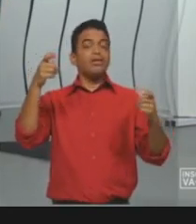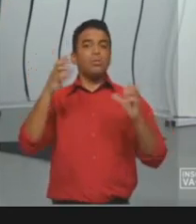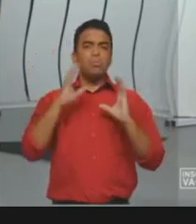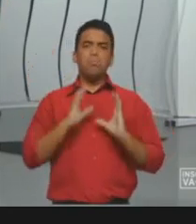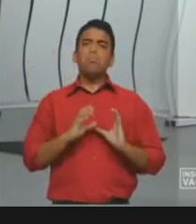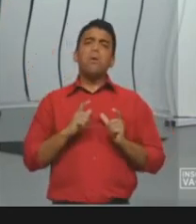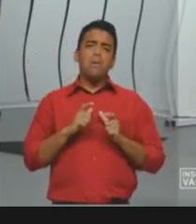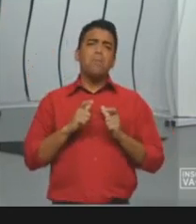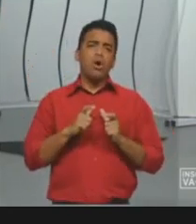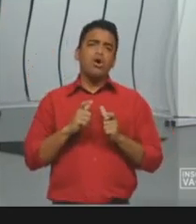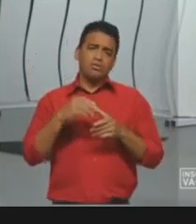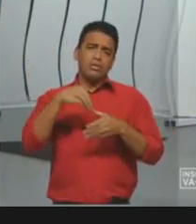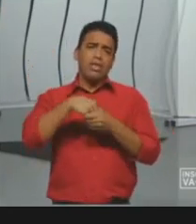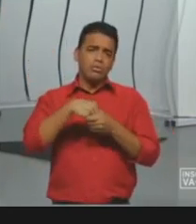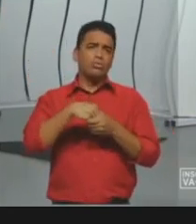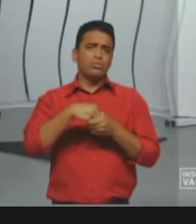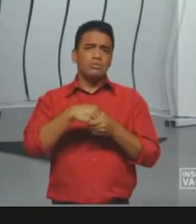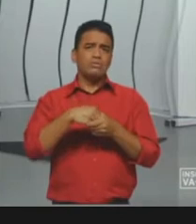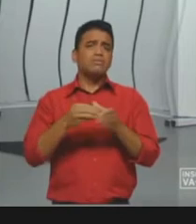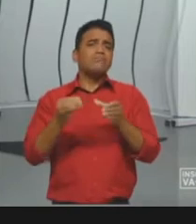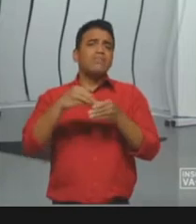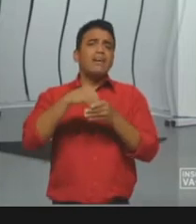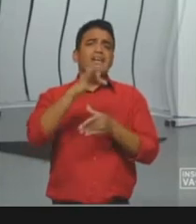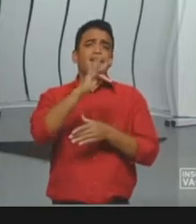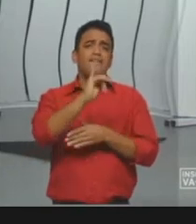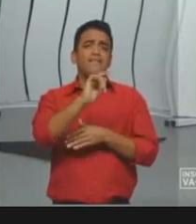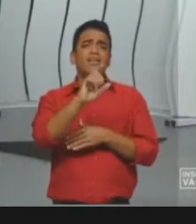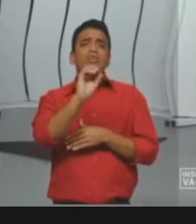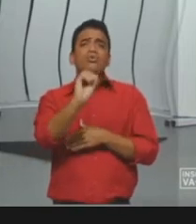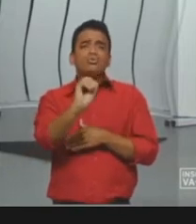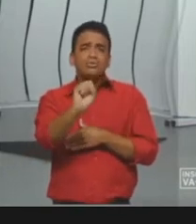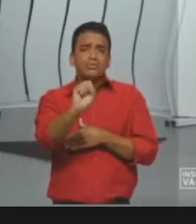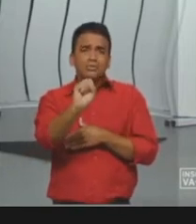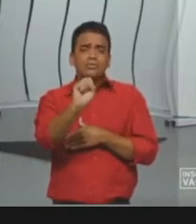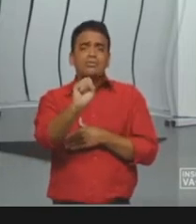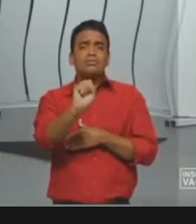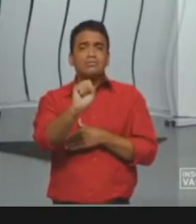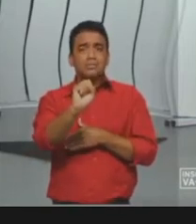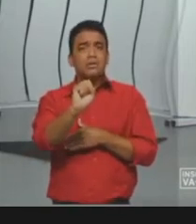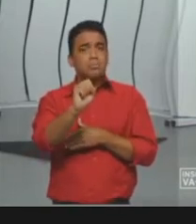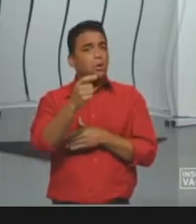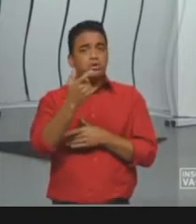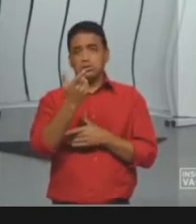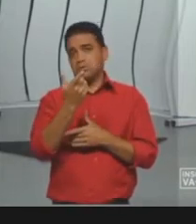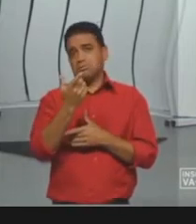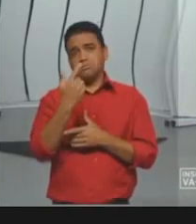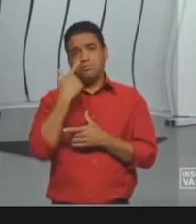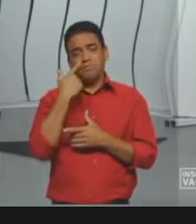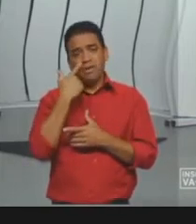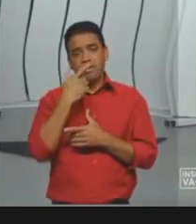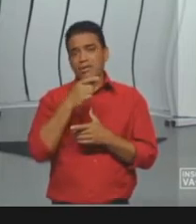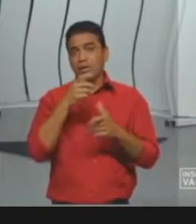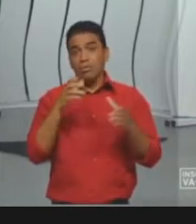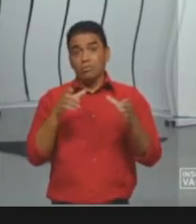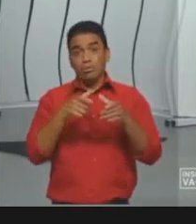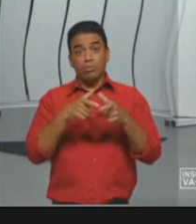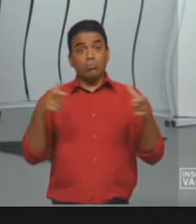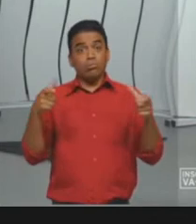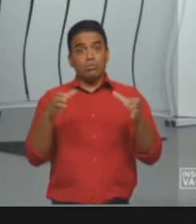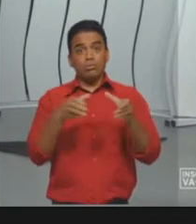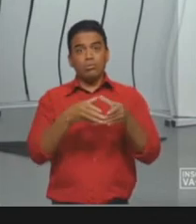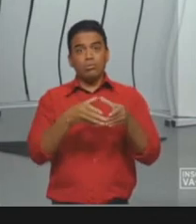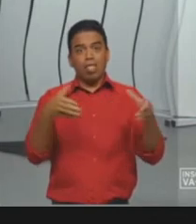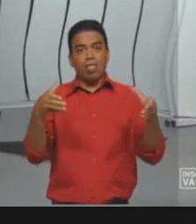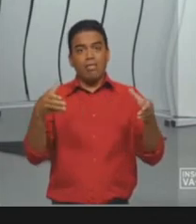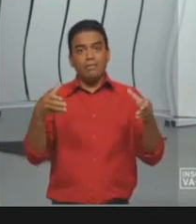vários filos. E você pode pegar um filo só desse, lembrando que ele pertence a um grande reino, e um filo